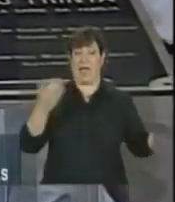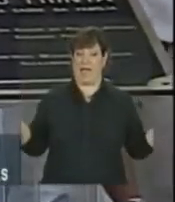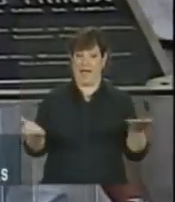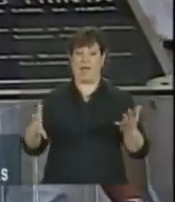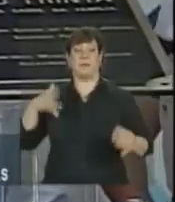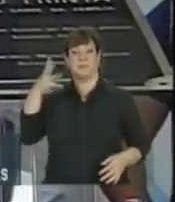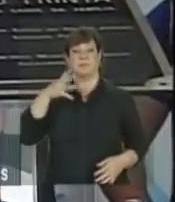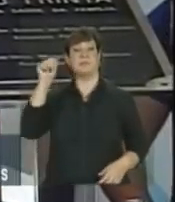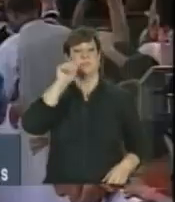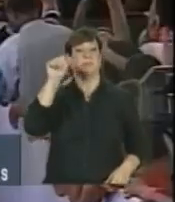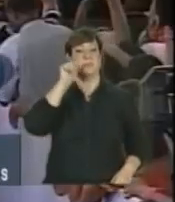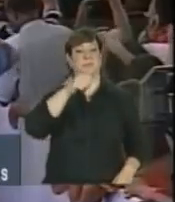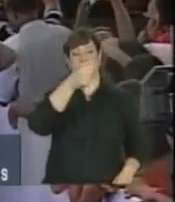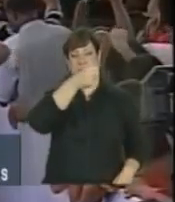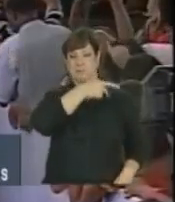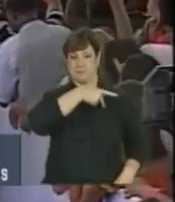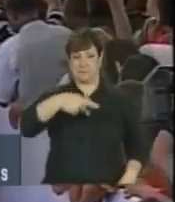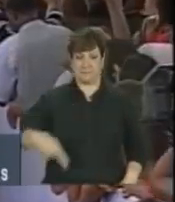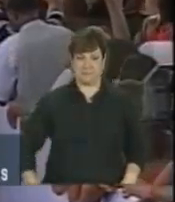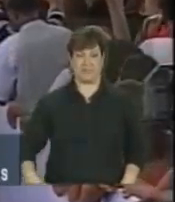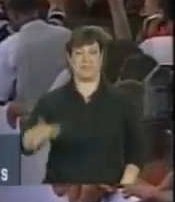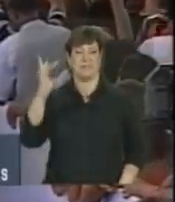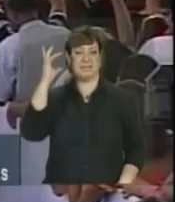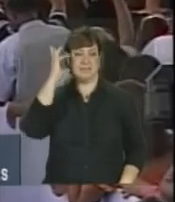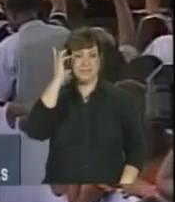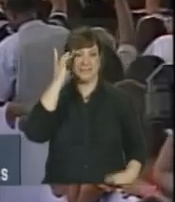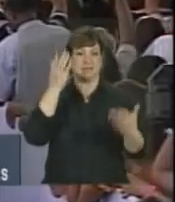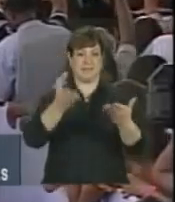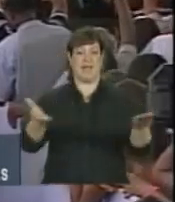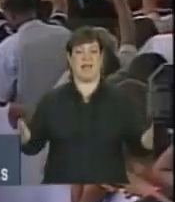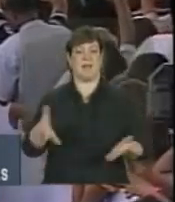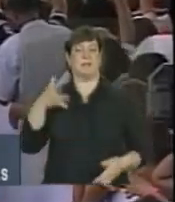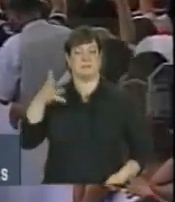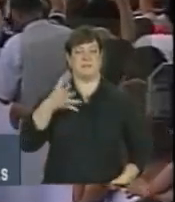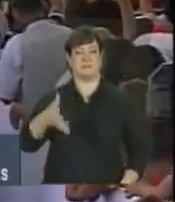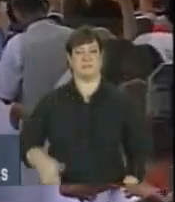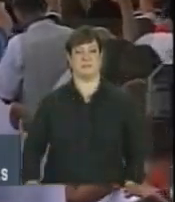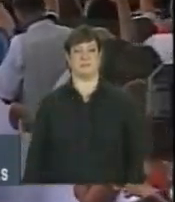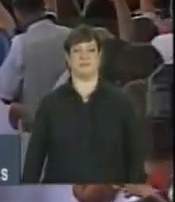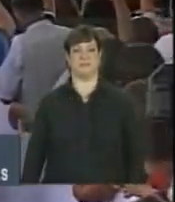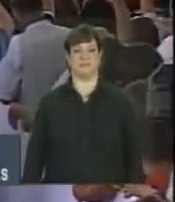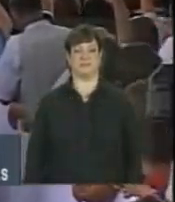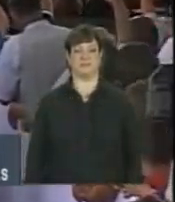a palavra a senhora Presidenta da República, Dilma Rousseff.